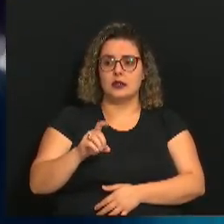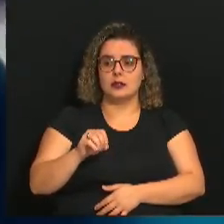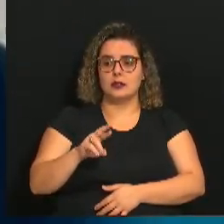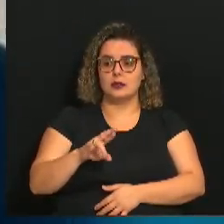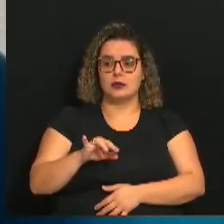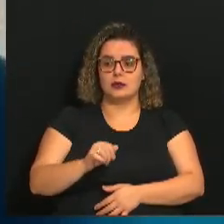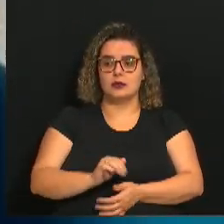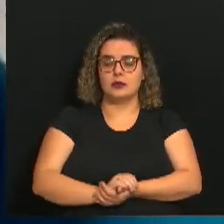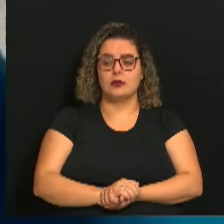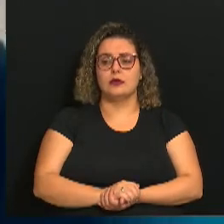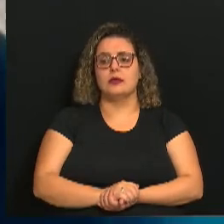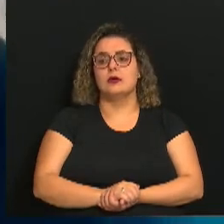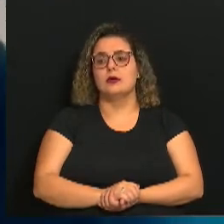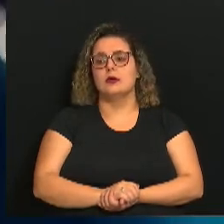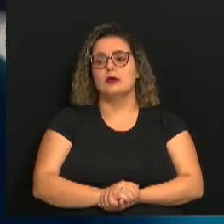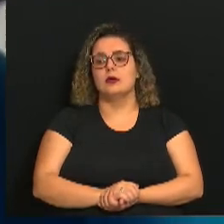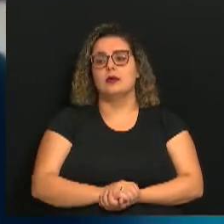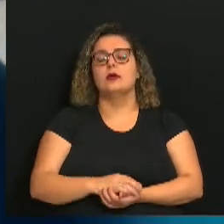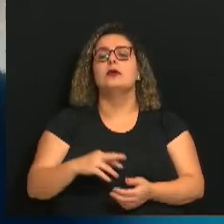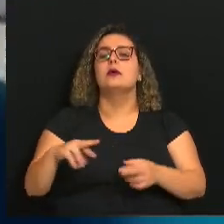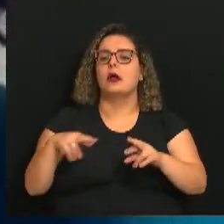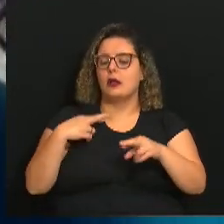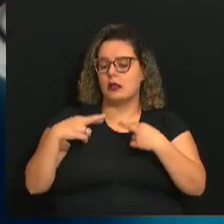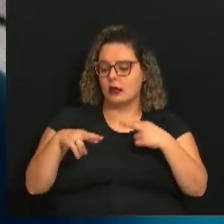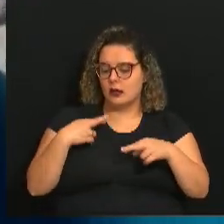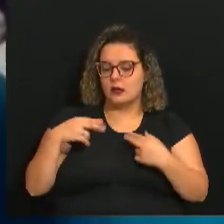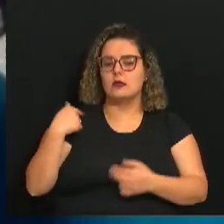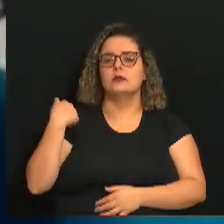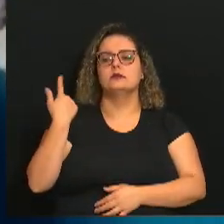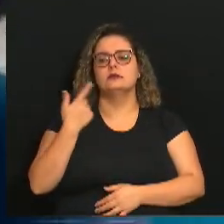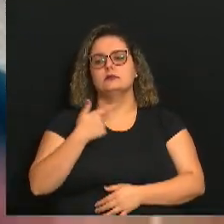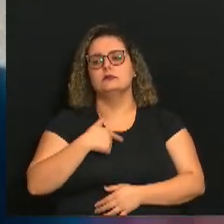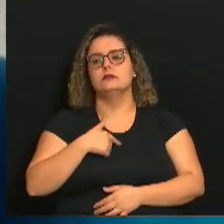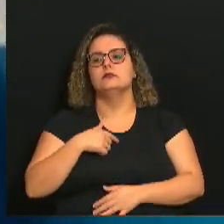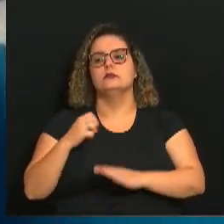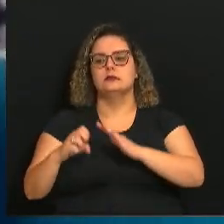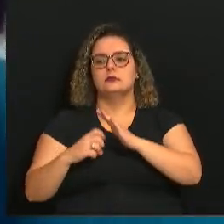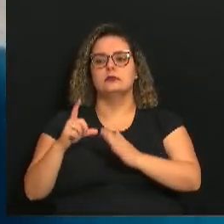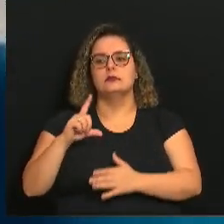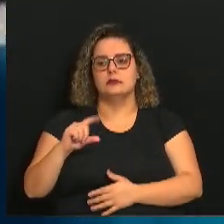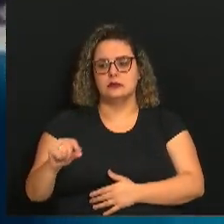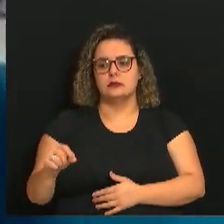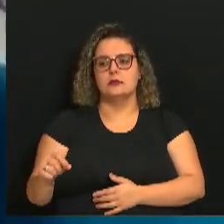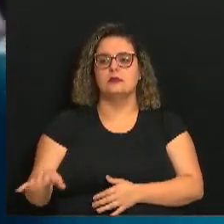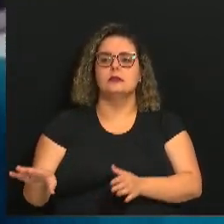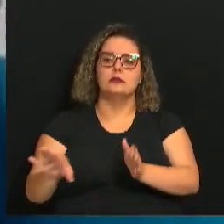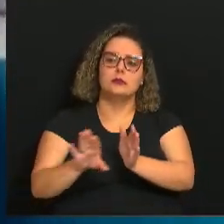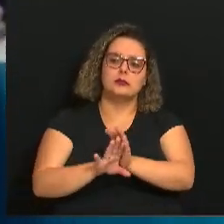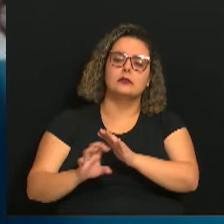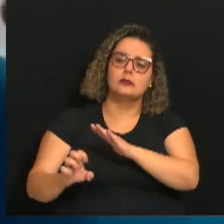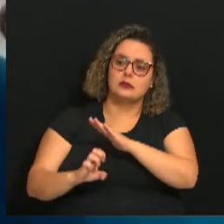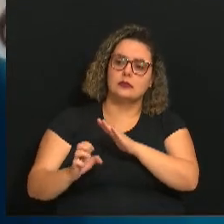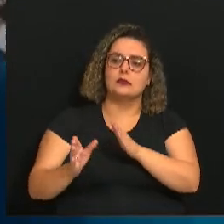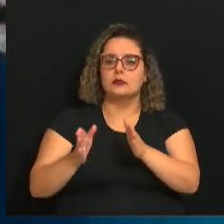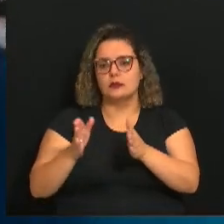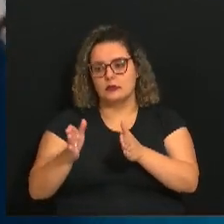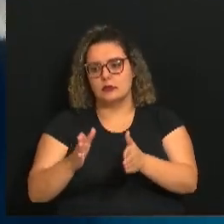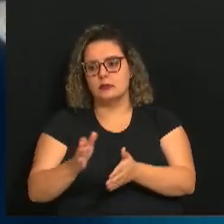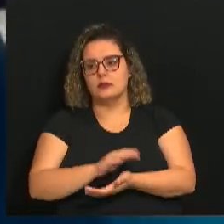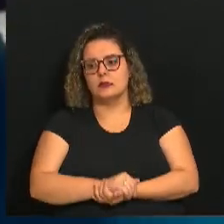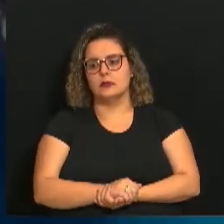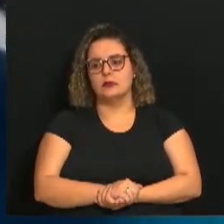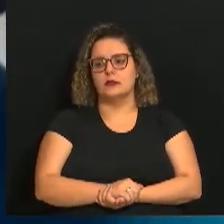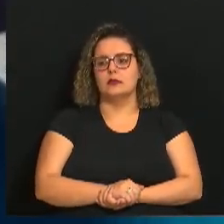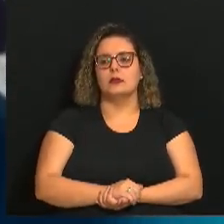chegou reclamação para a gente, que a empresa está saindo, né, e está entrando uma outra temporária, tudo isso que o Charles